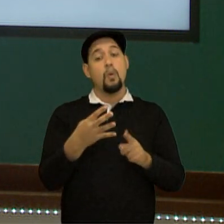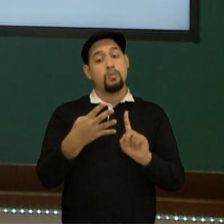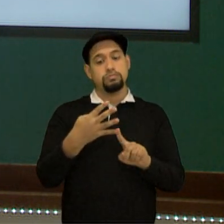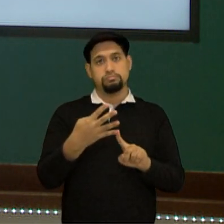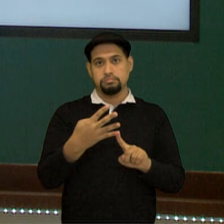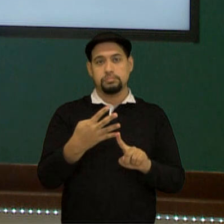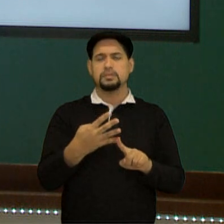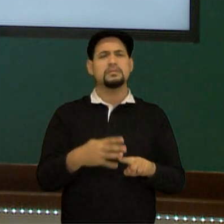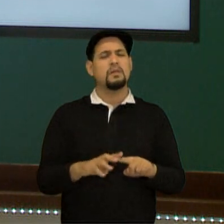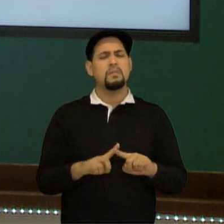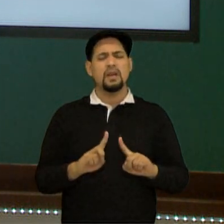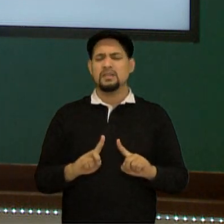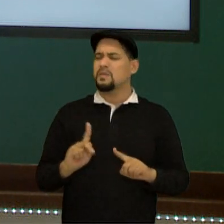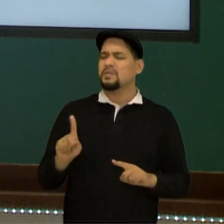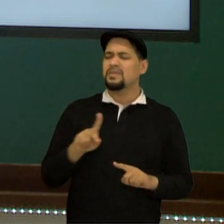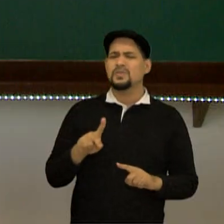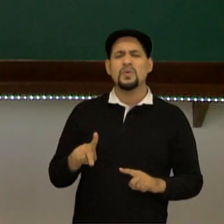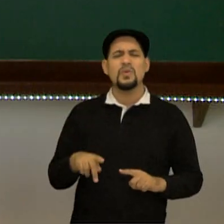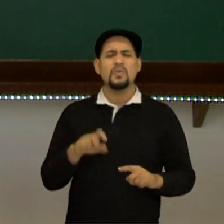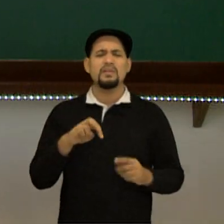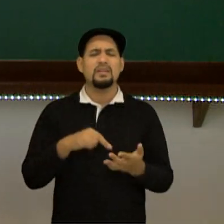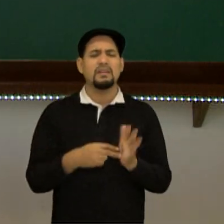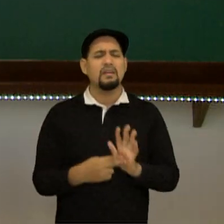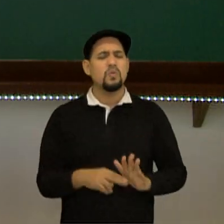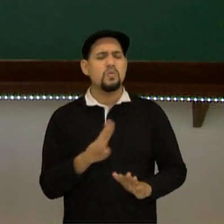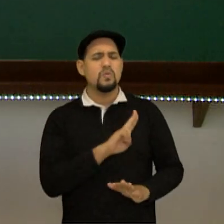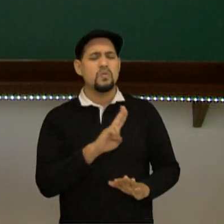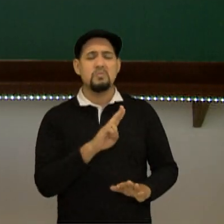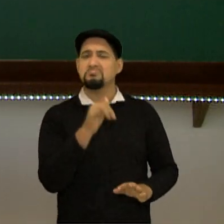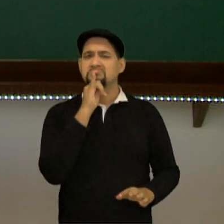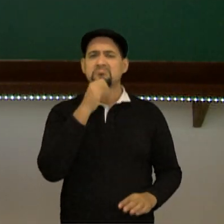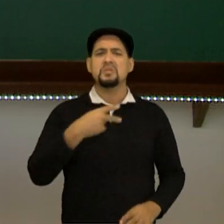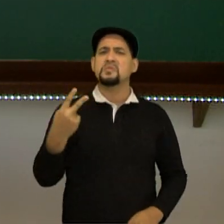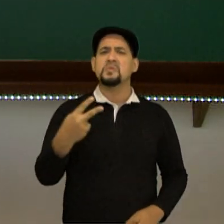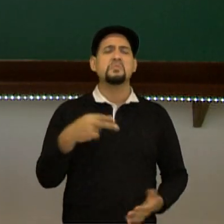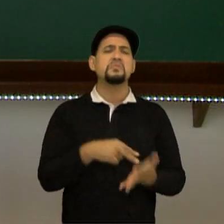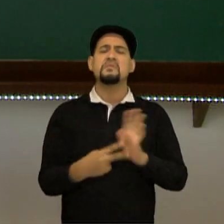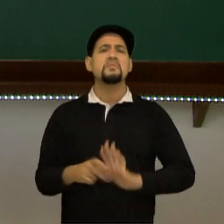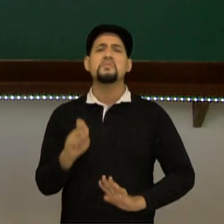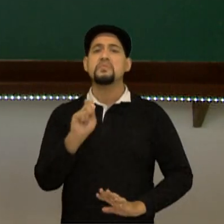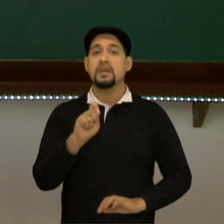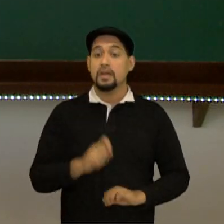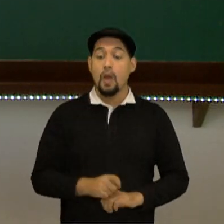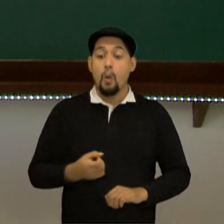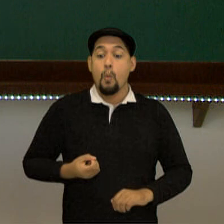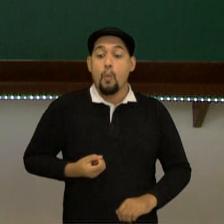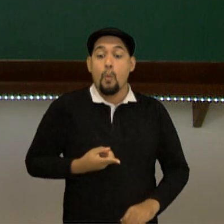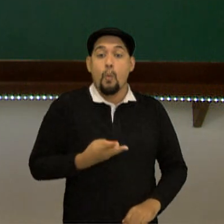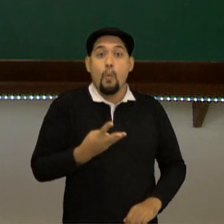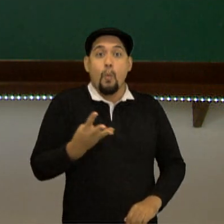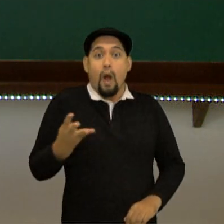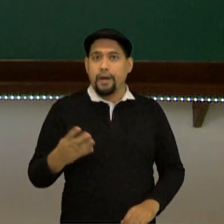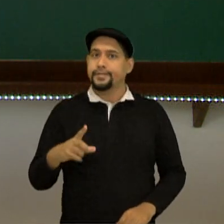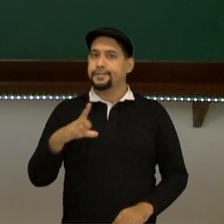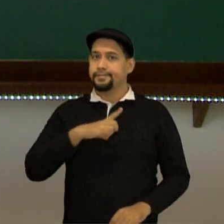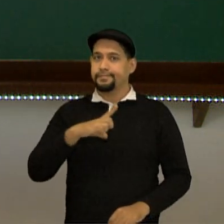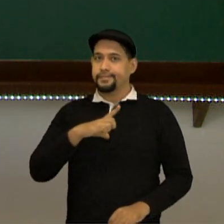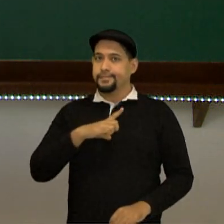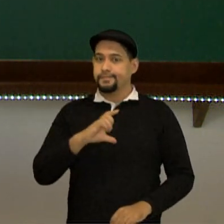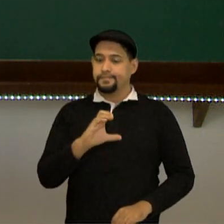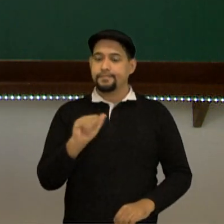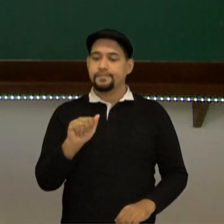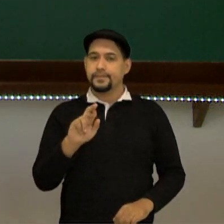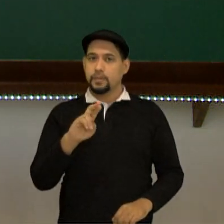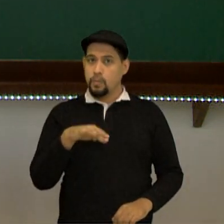quaternários. Professor, o que determina um carbono como secundário? A quantidade de outros carbonos que ele